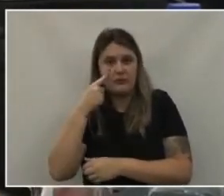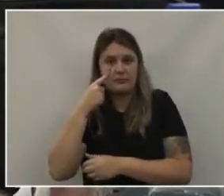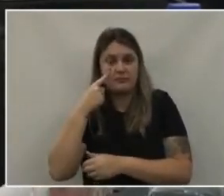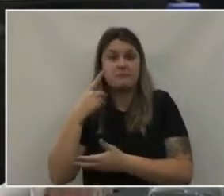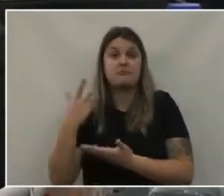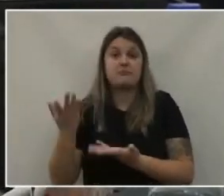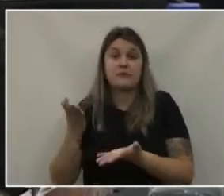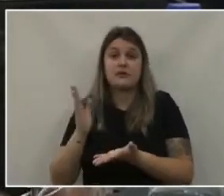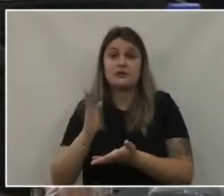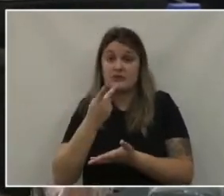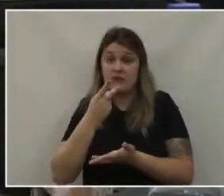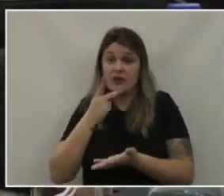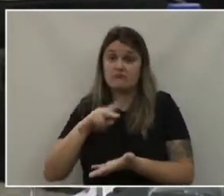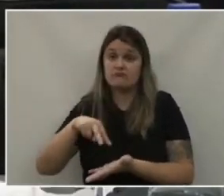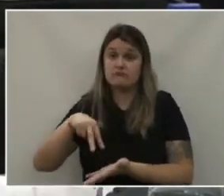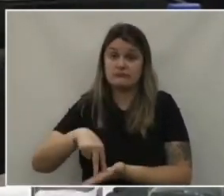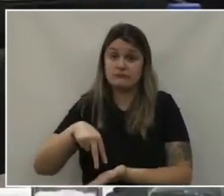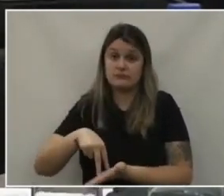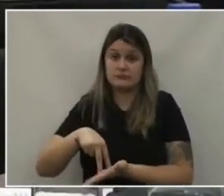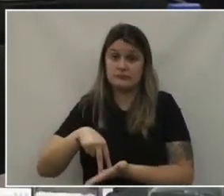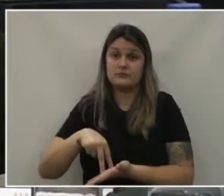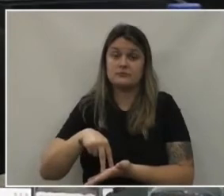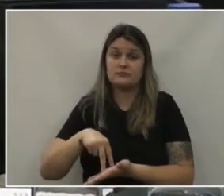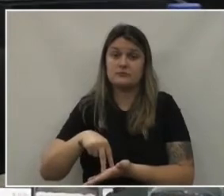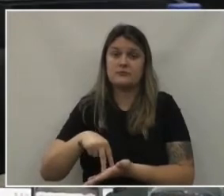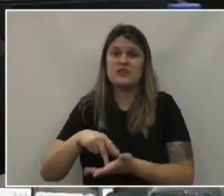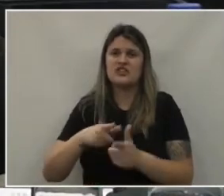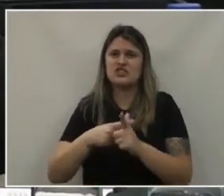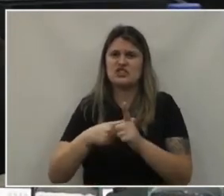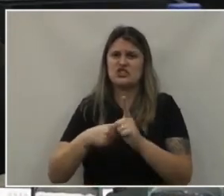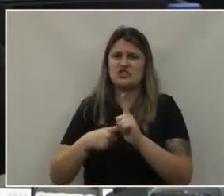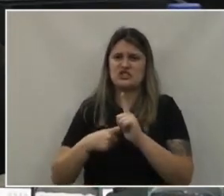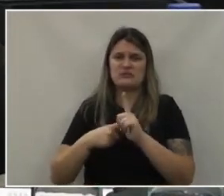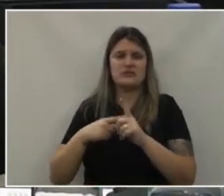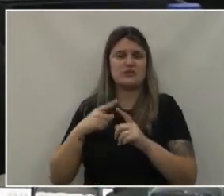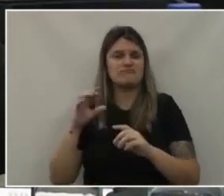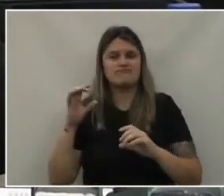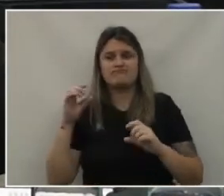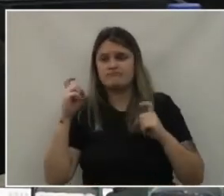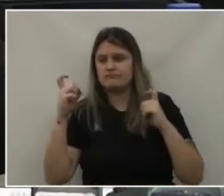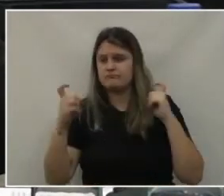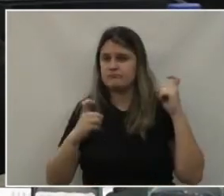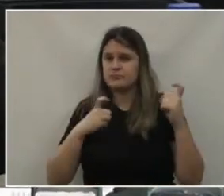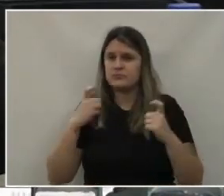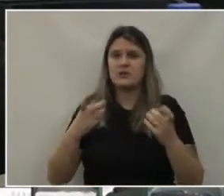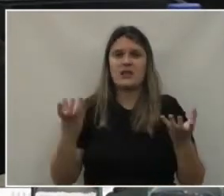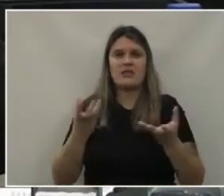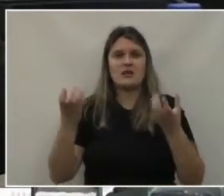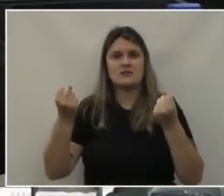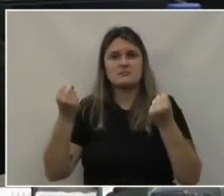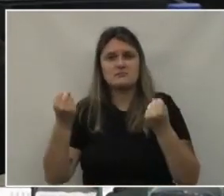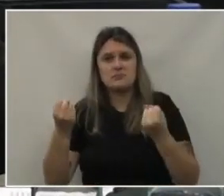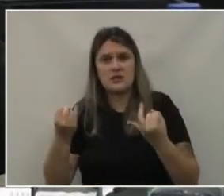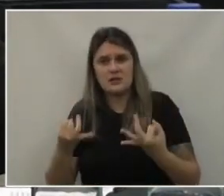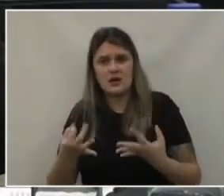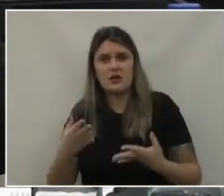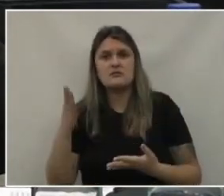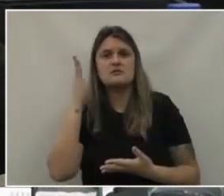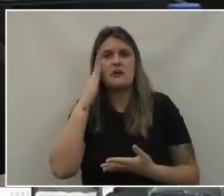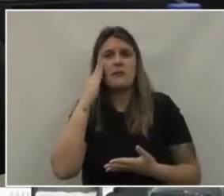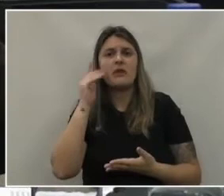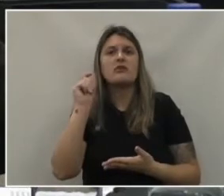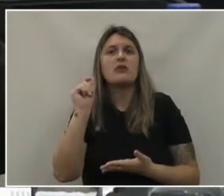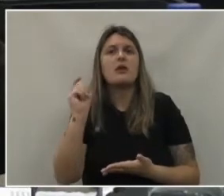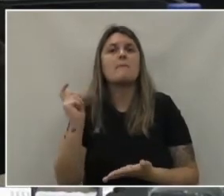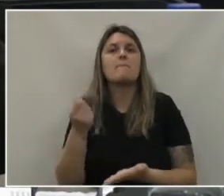falado nesse plenário, é uma dívida que assombra. Então, a gente quer explicações, a gente quer saber quem